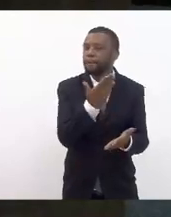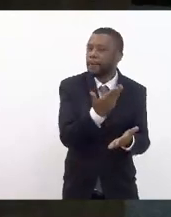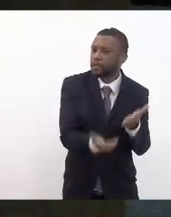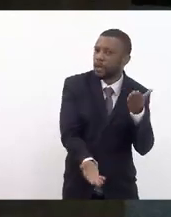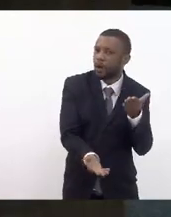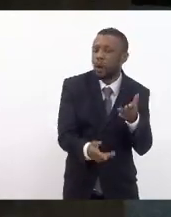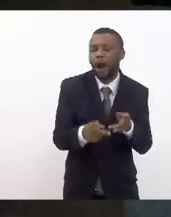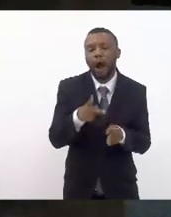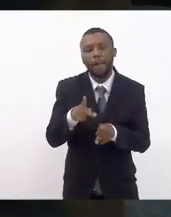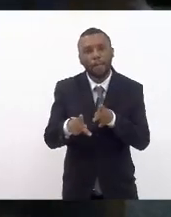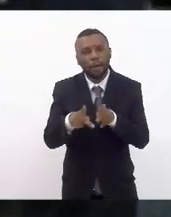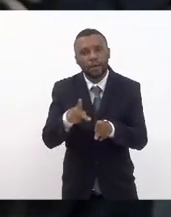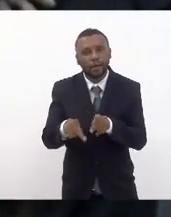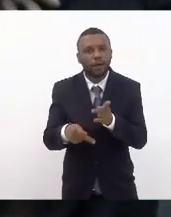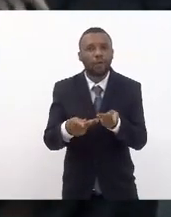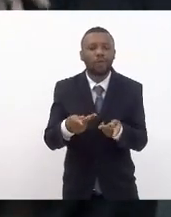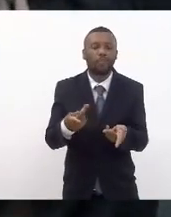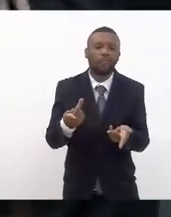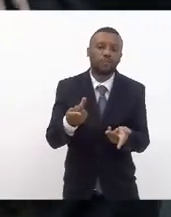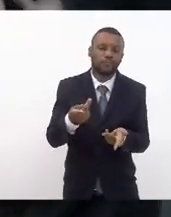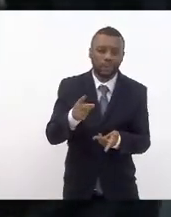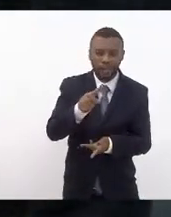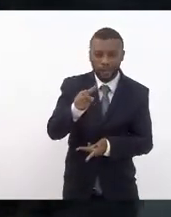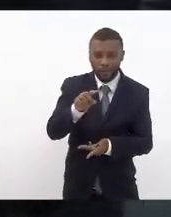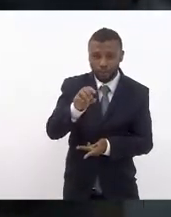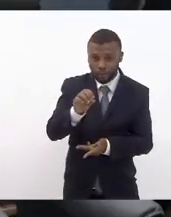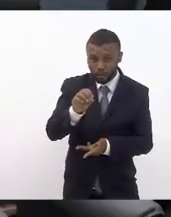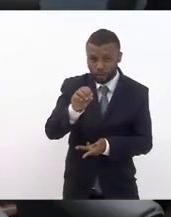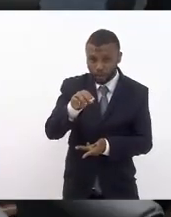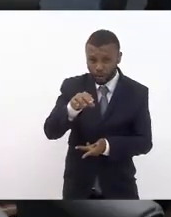fluminense, perdeu a população da Zona Oeste.